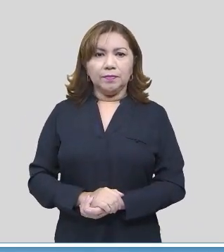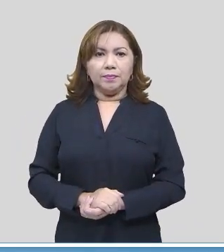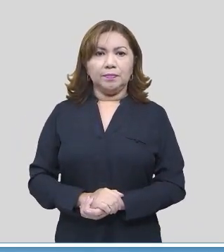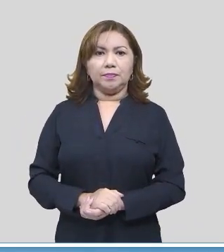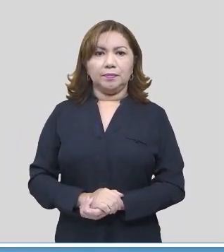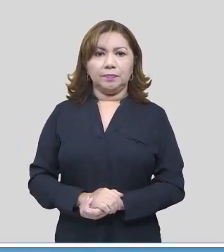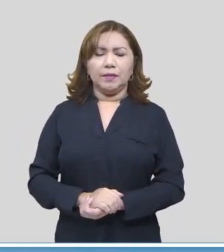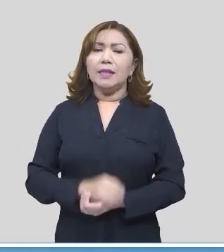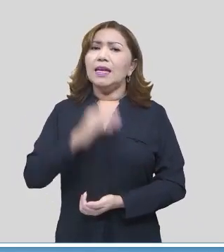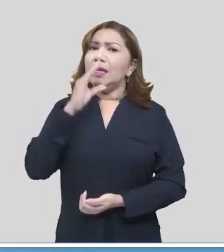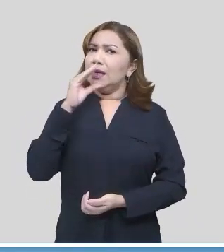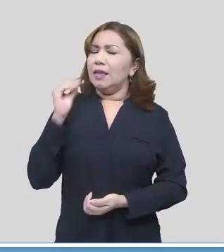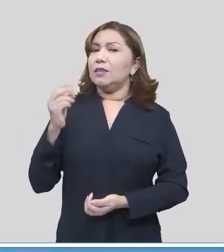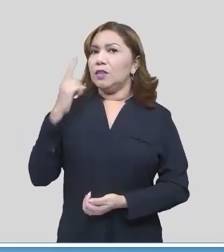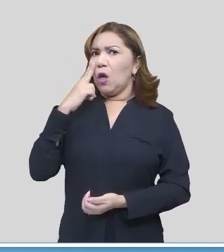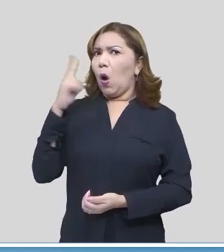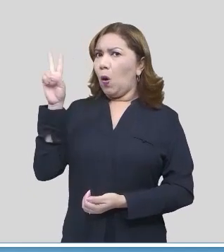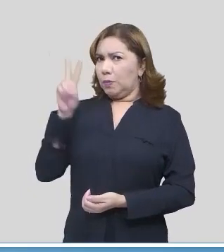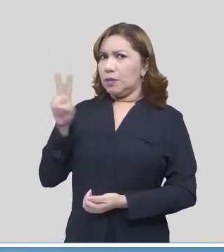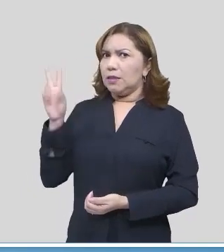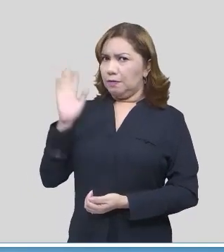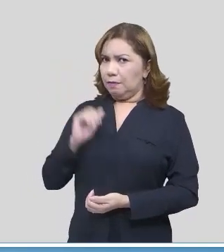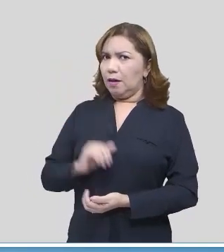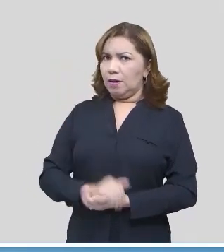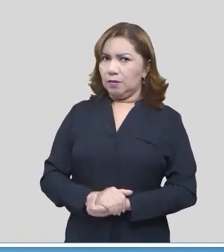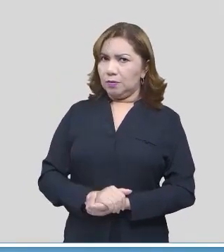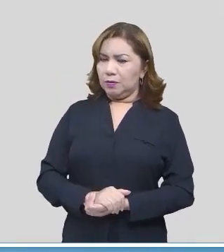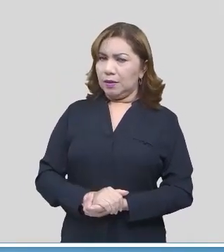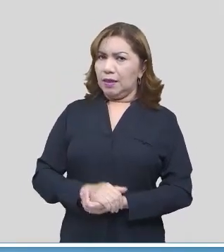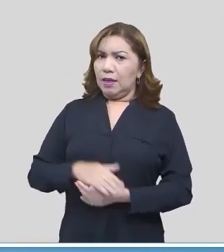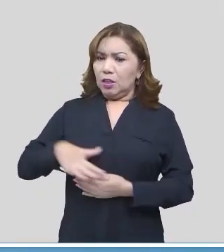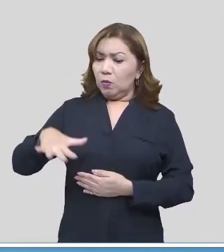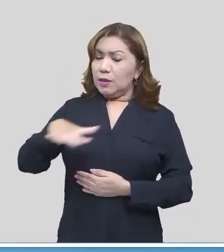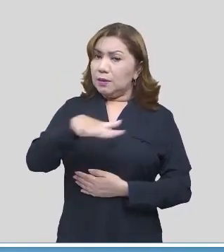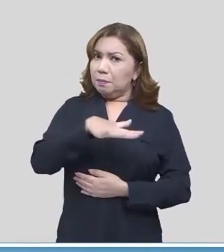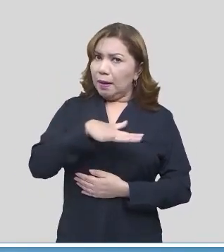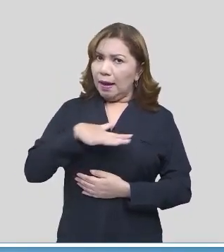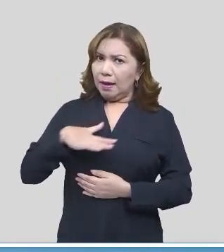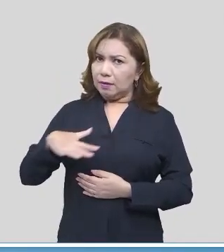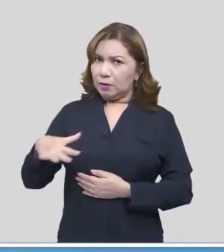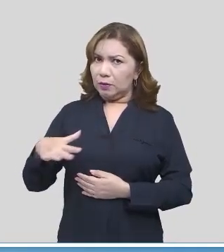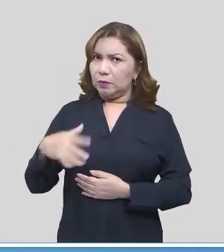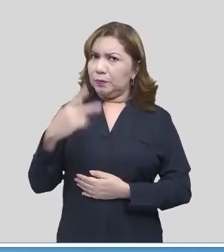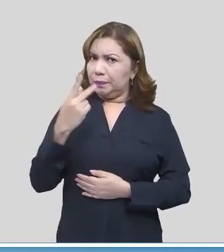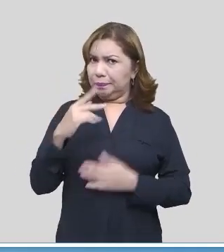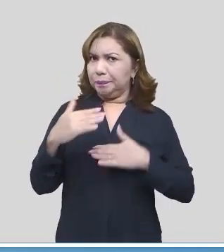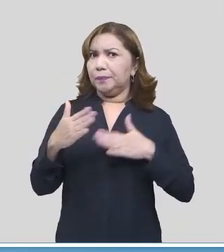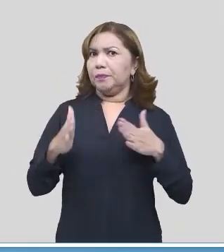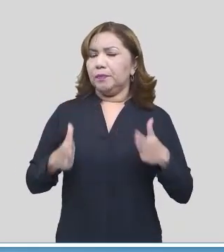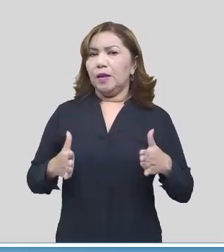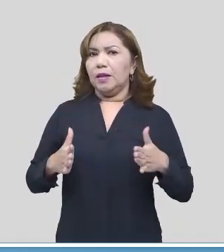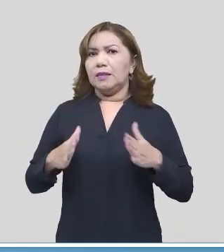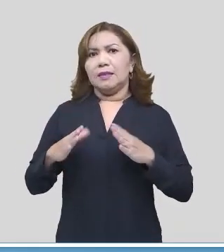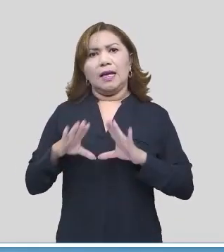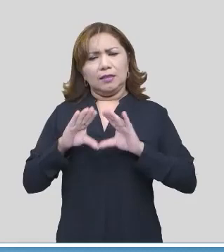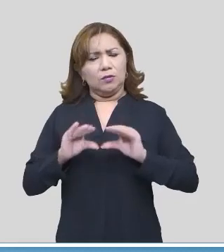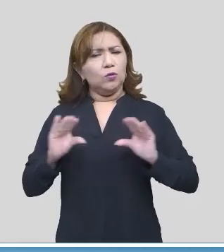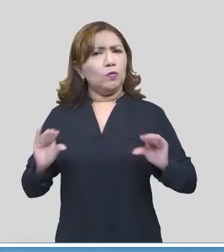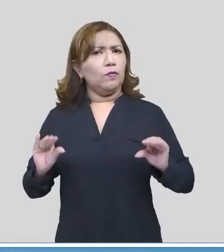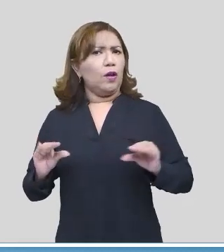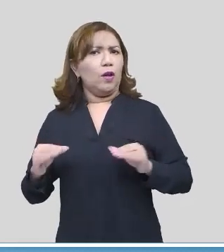Crianças, vocês observaram no espaço da sala, do quarto e da